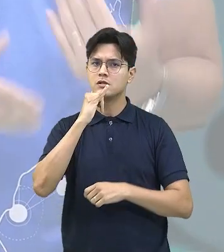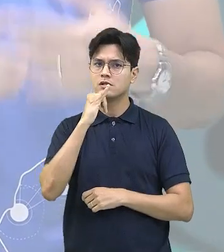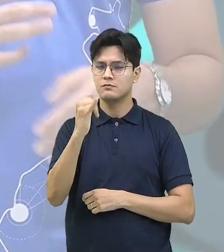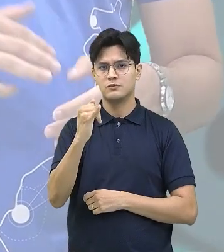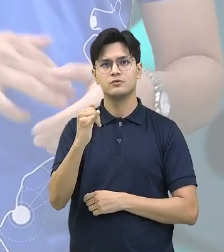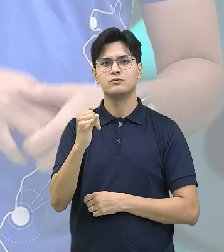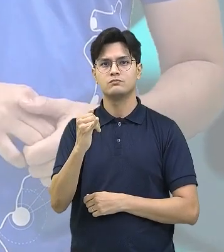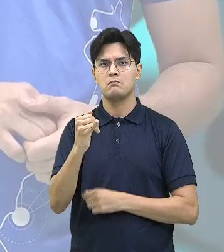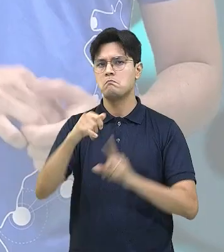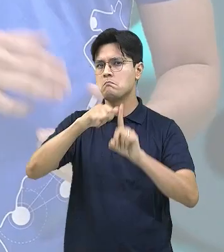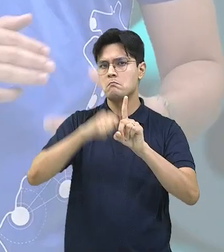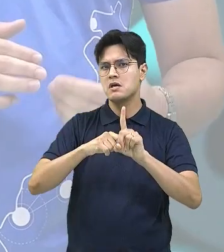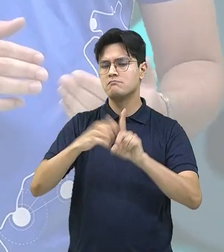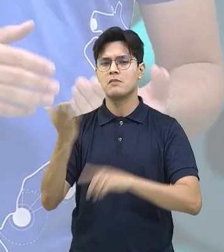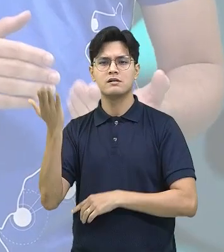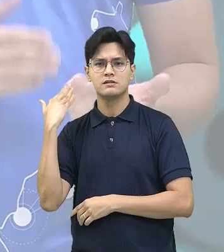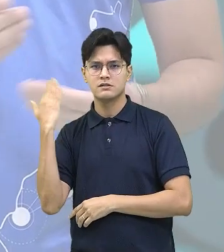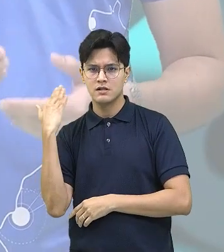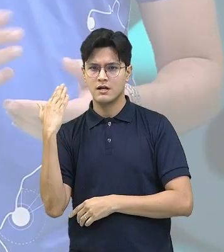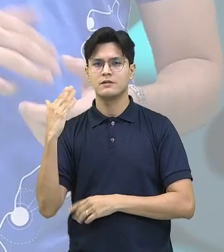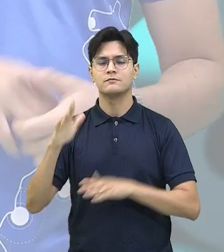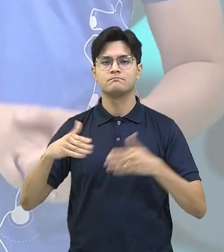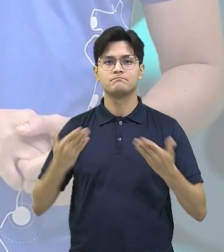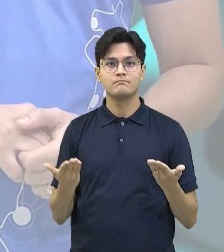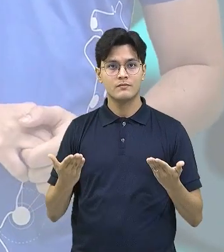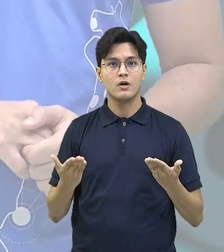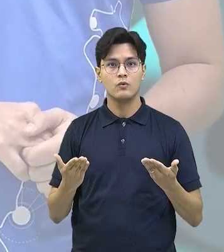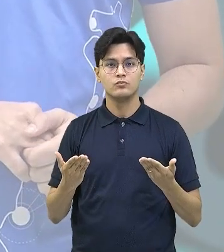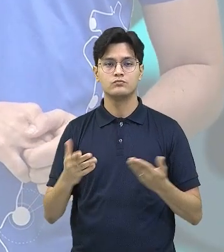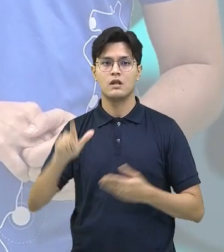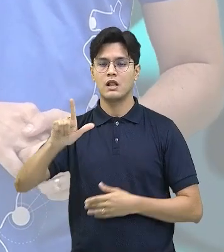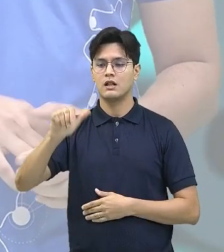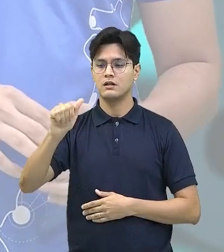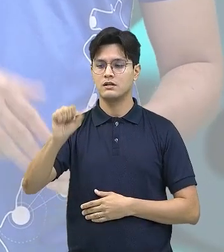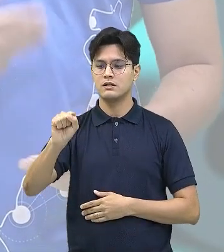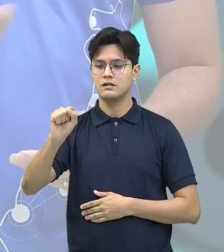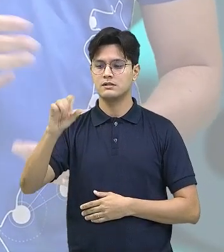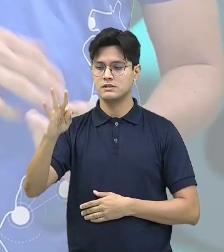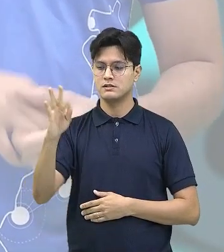português? Então, em inglês, quando a gente vê o last night, noite